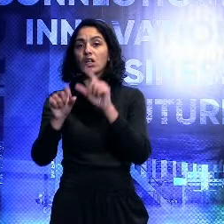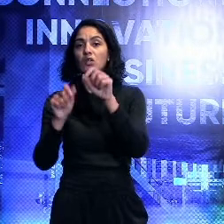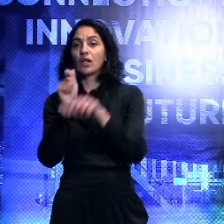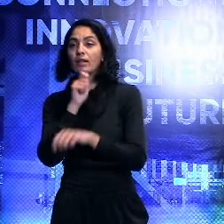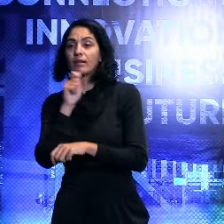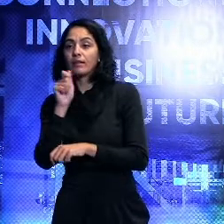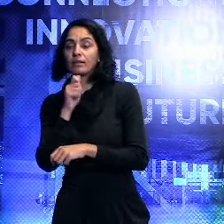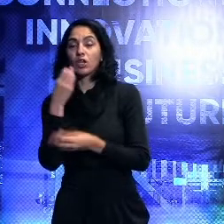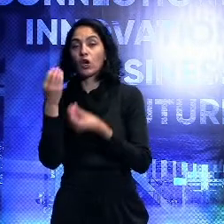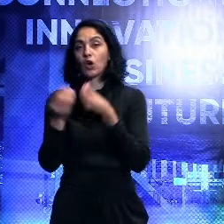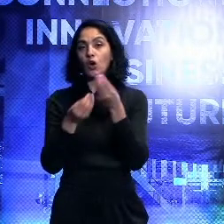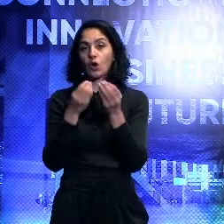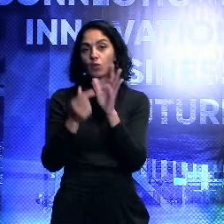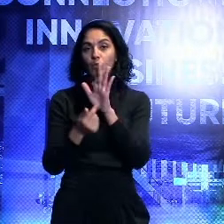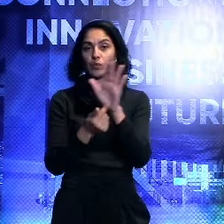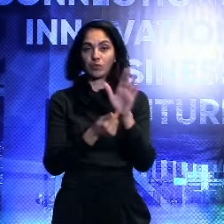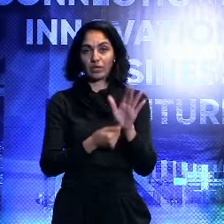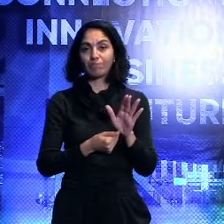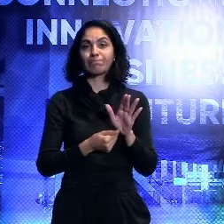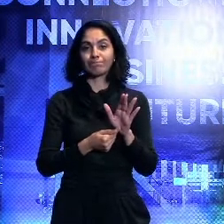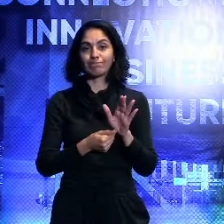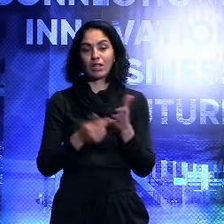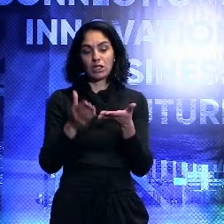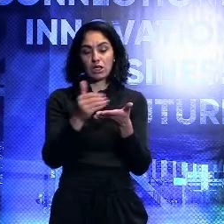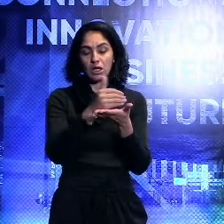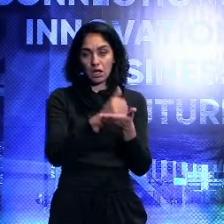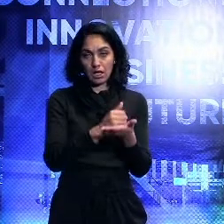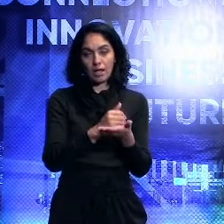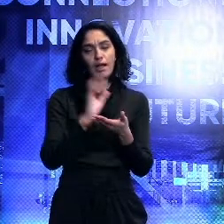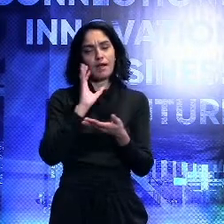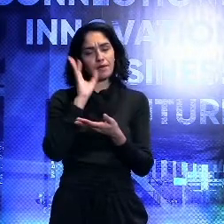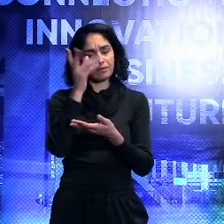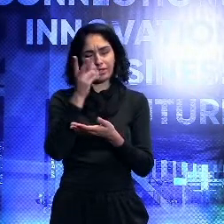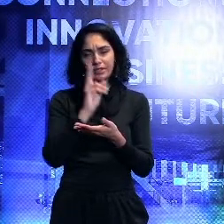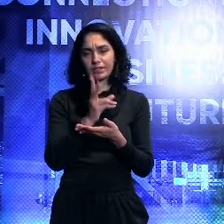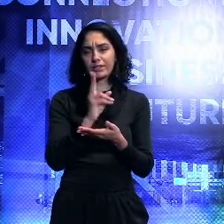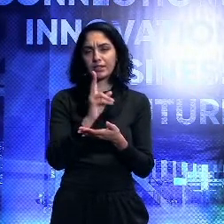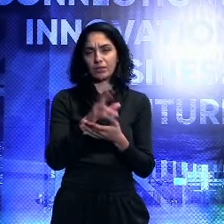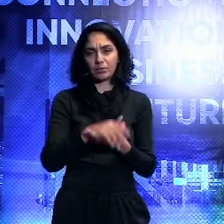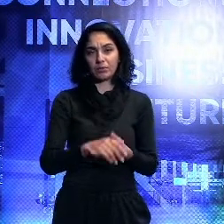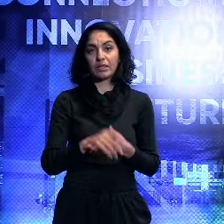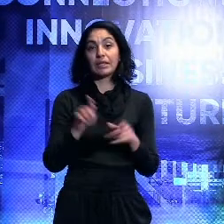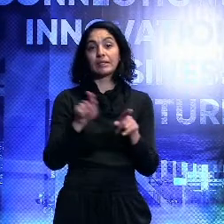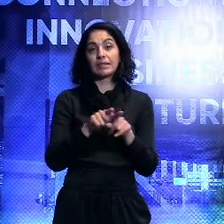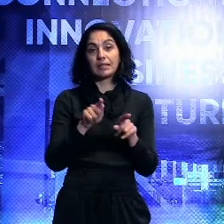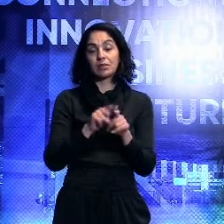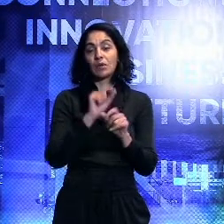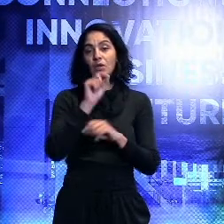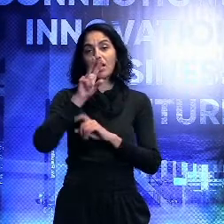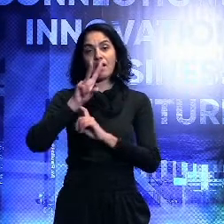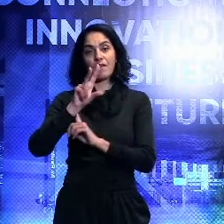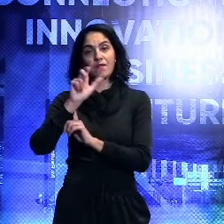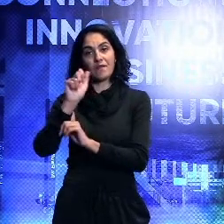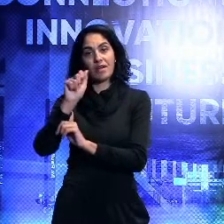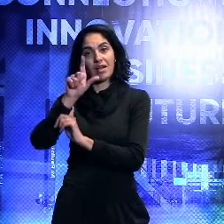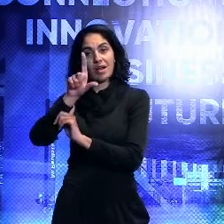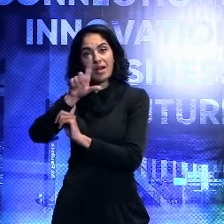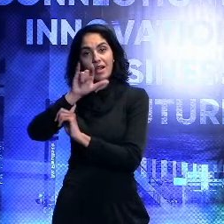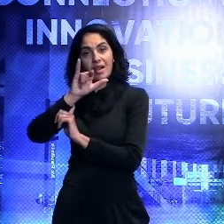amostra. E isso é importante, porque acontece com muita frequência. E a questão da validade, porque esse